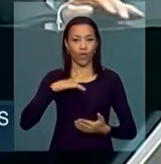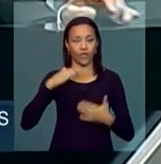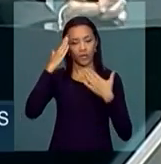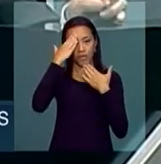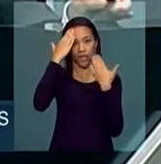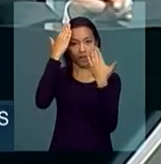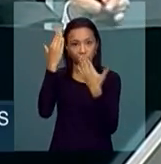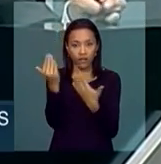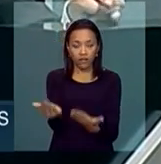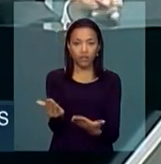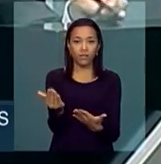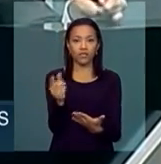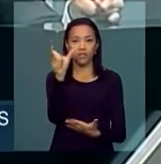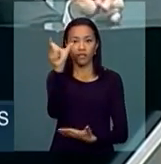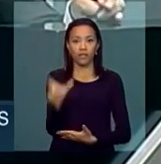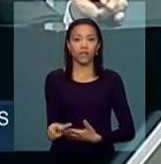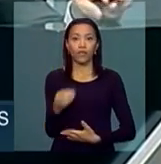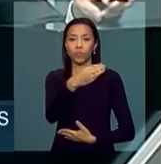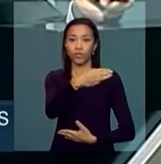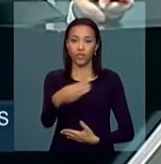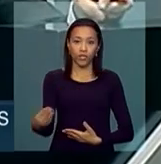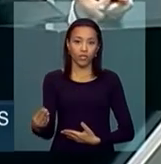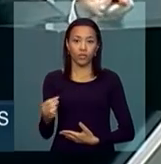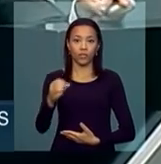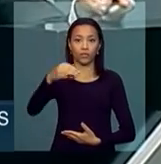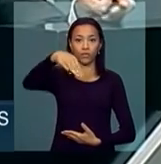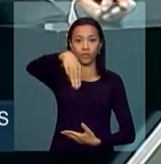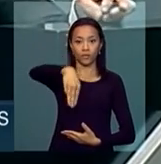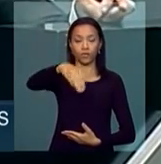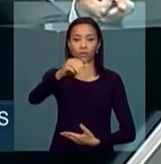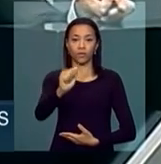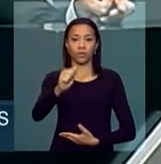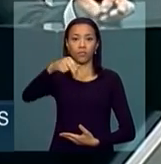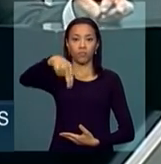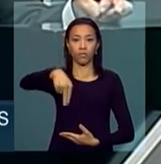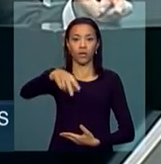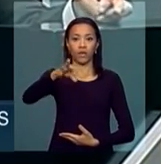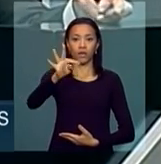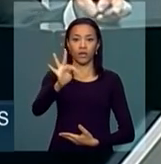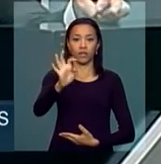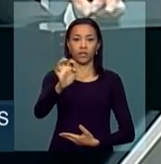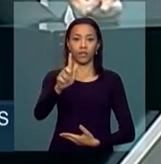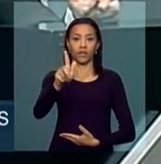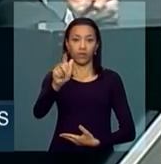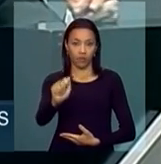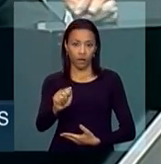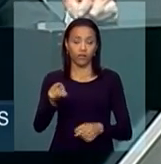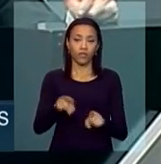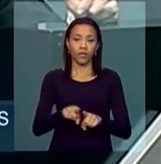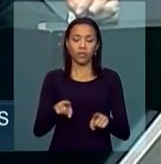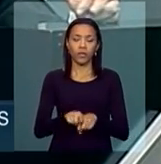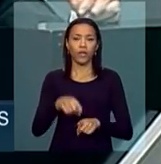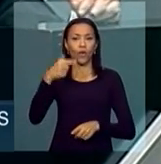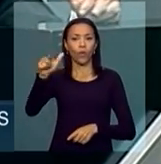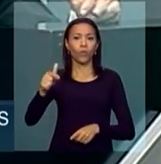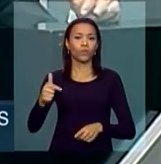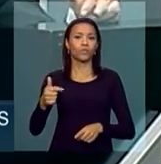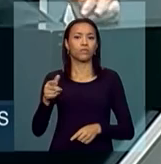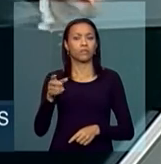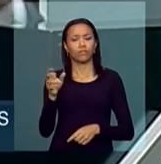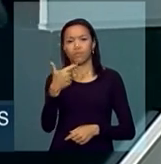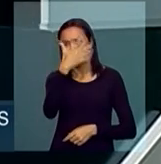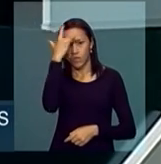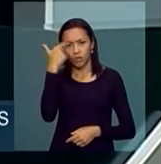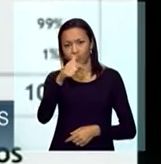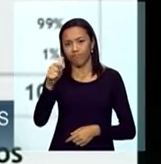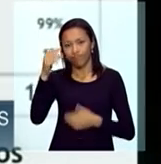aí o ministro Mantega, agradecer o nosso Arnold, da Secretaria do Tesouro, agradecer a você, porque